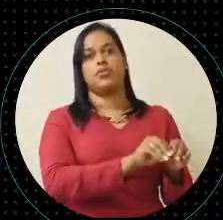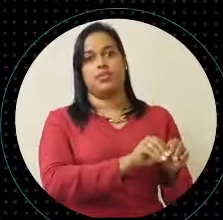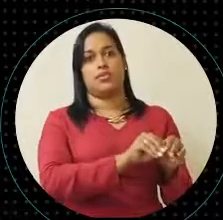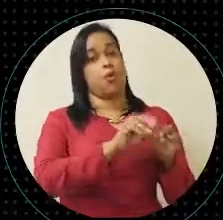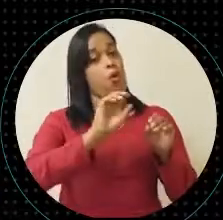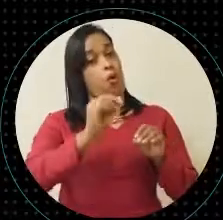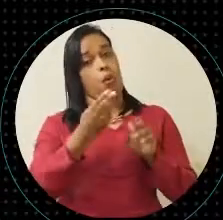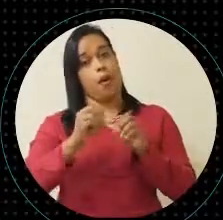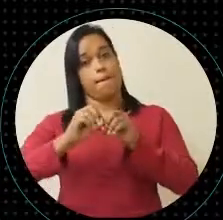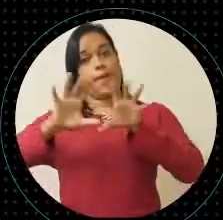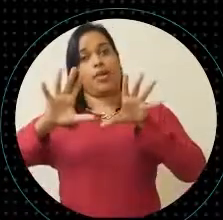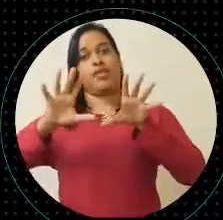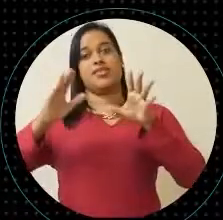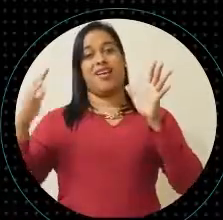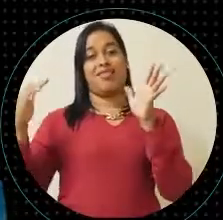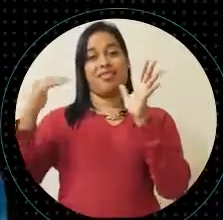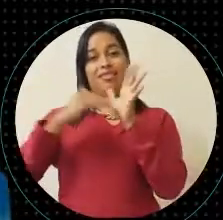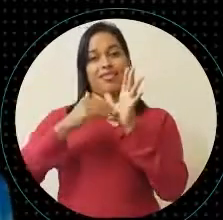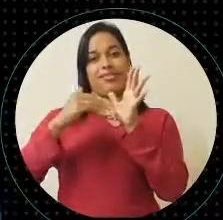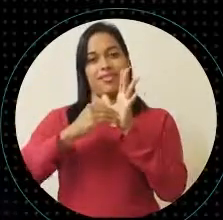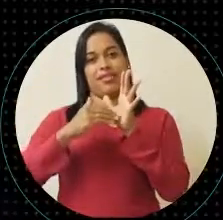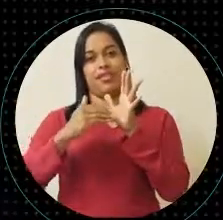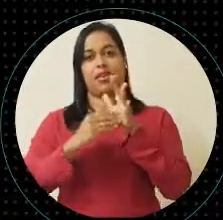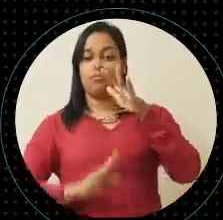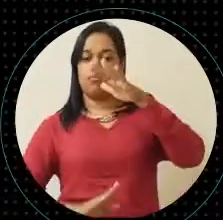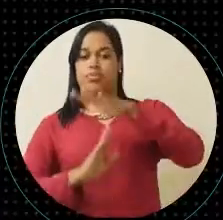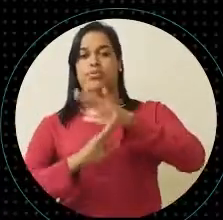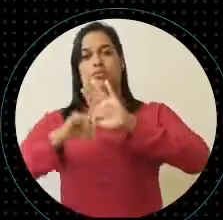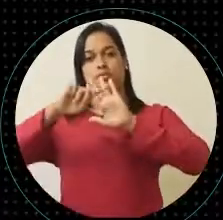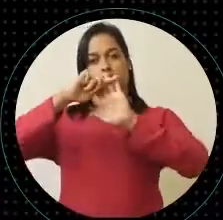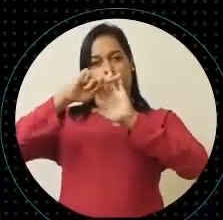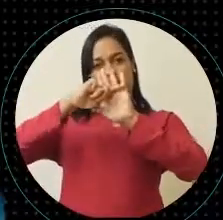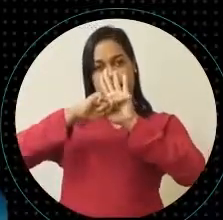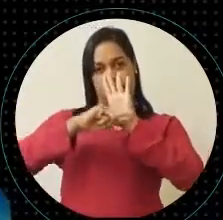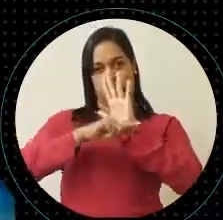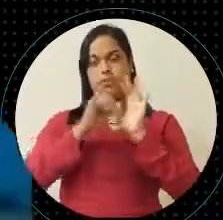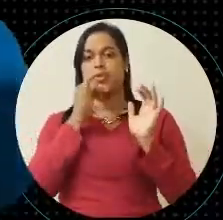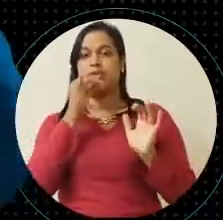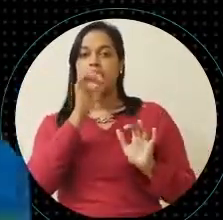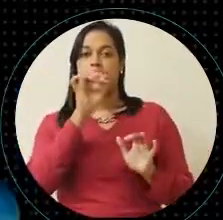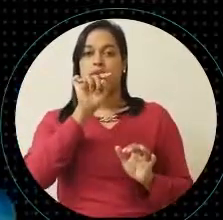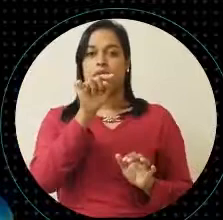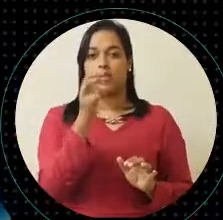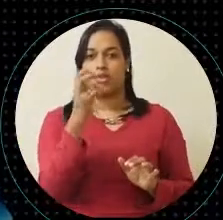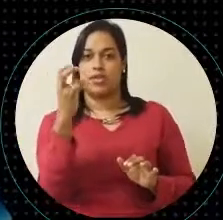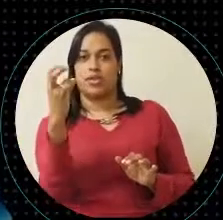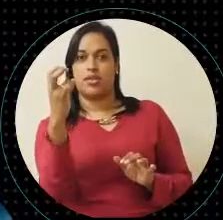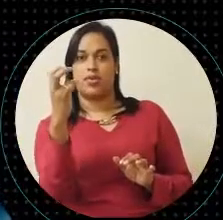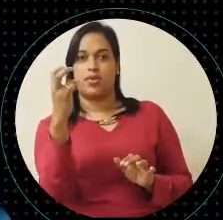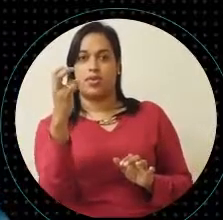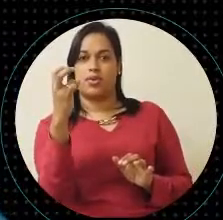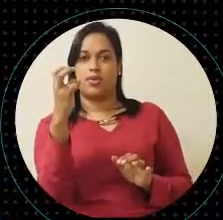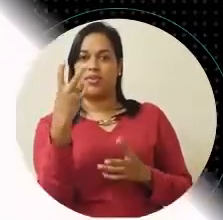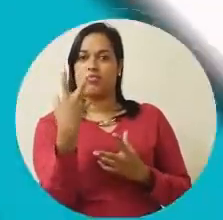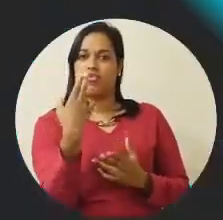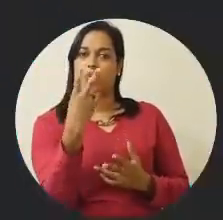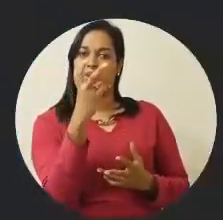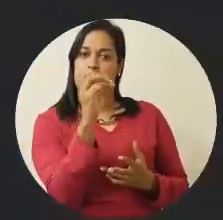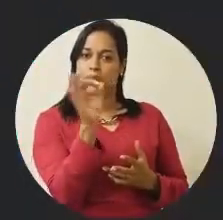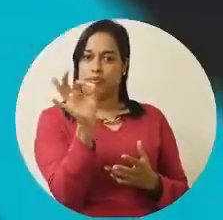ou apareça até um certo nível. Se você colocar 0.5, então é o meio,